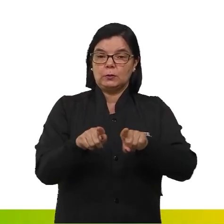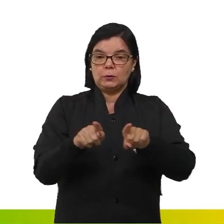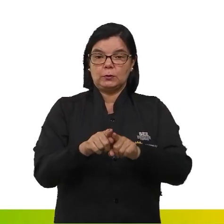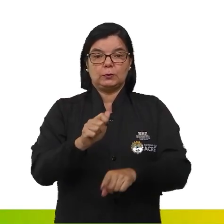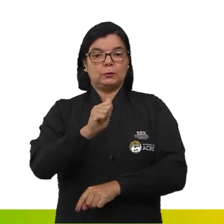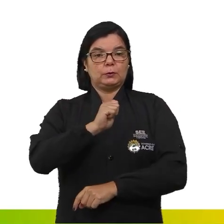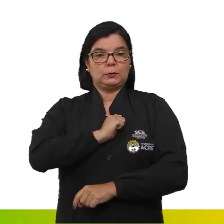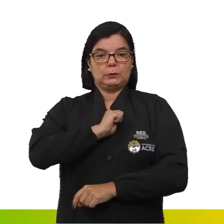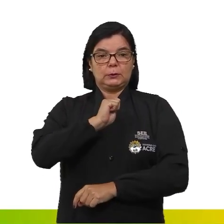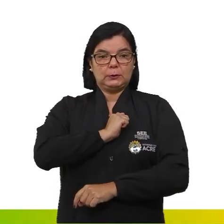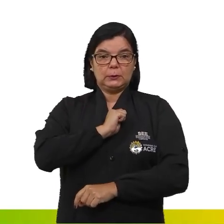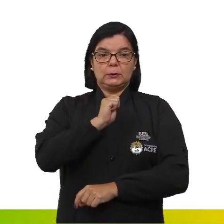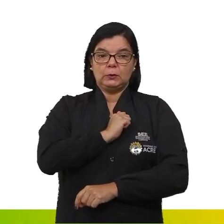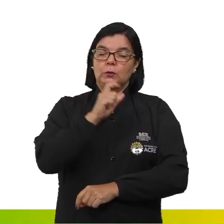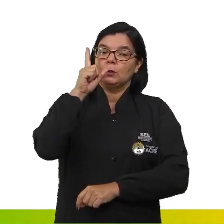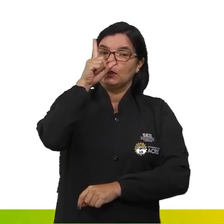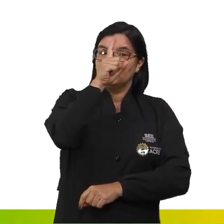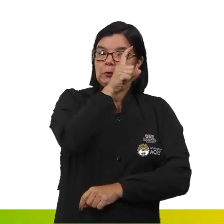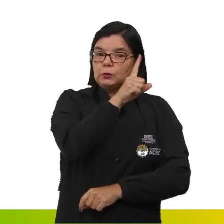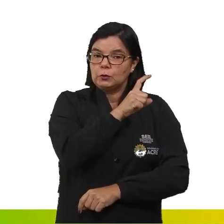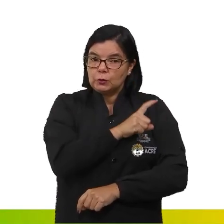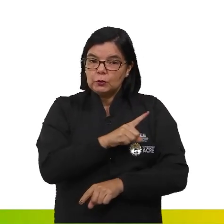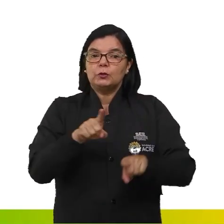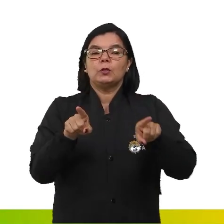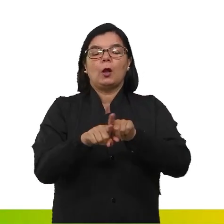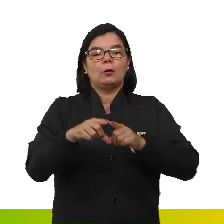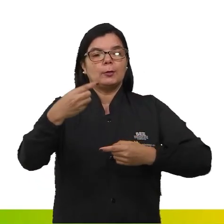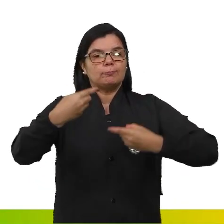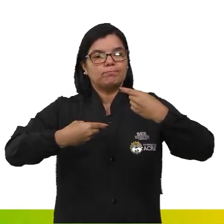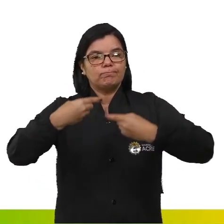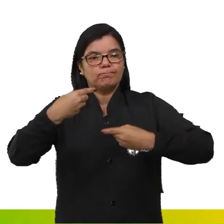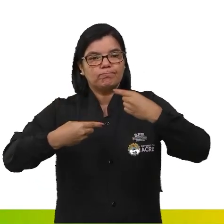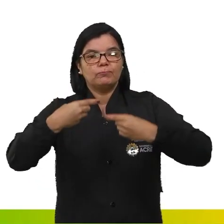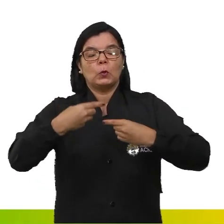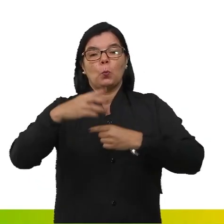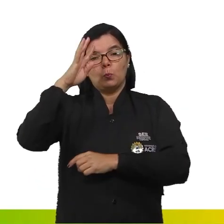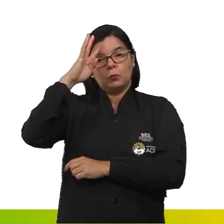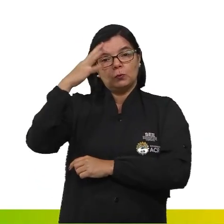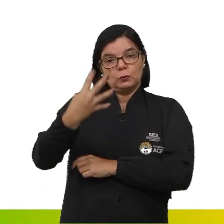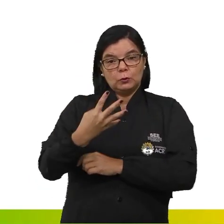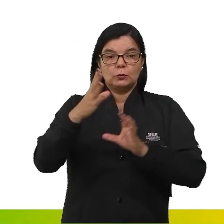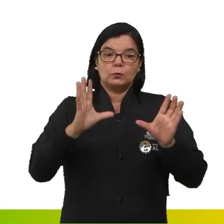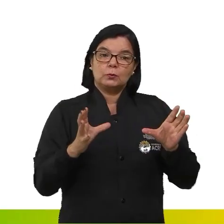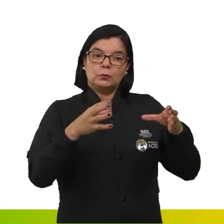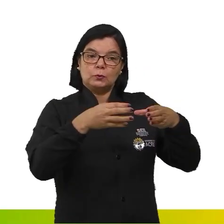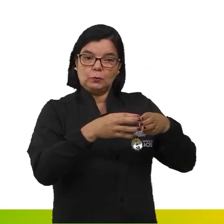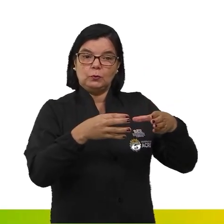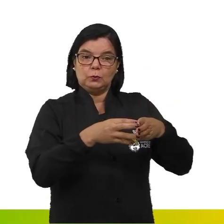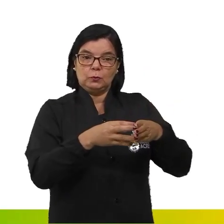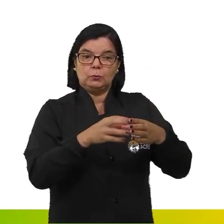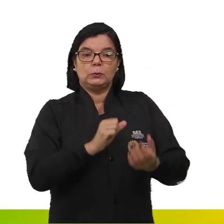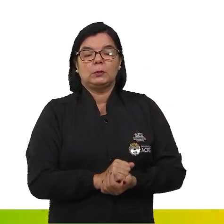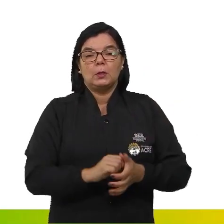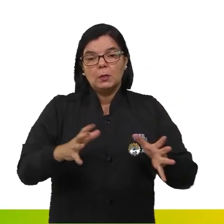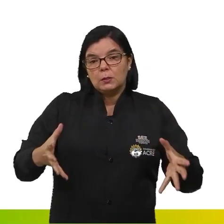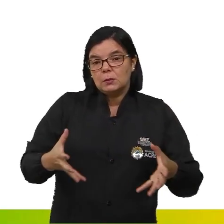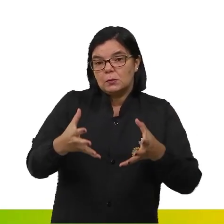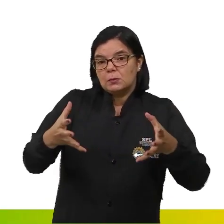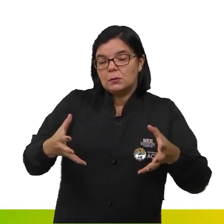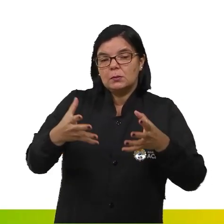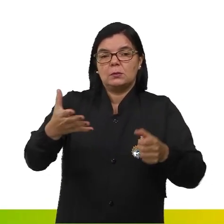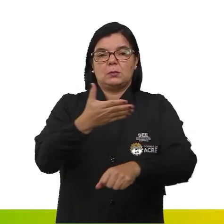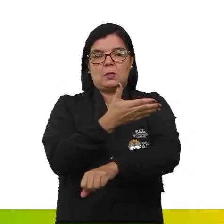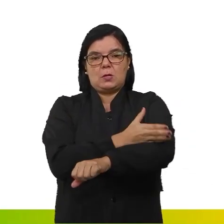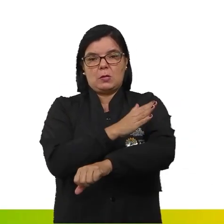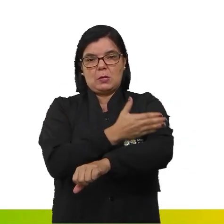visões antagônicas, dificulta o diálogo e a busca por soluções conjuntas. E, ultimamente,